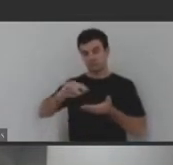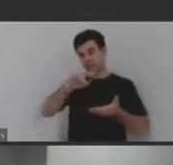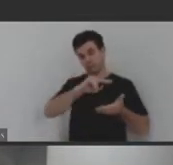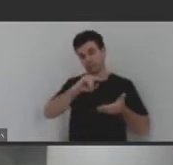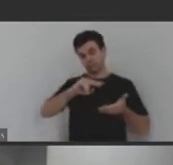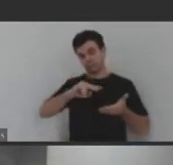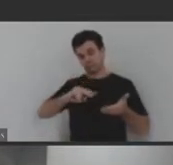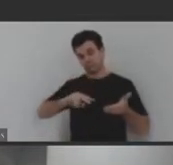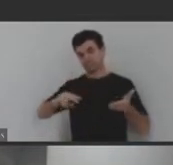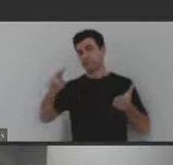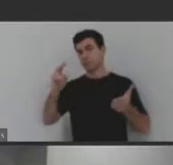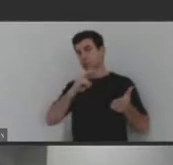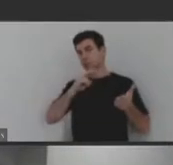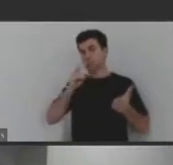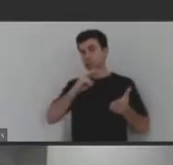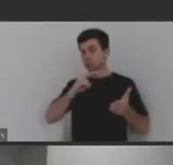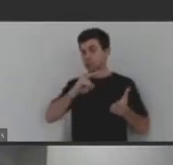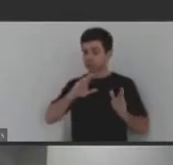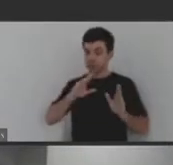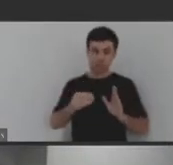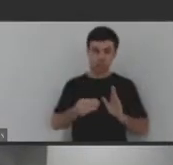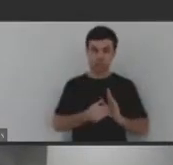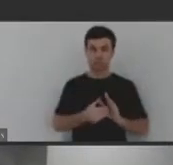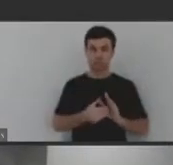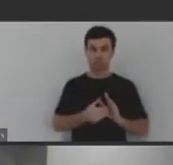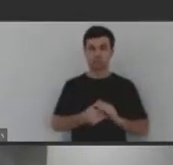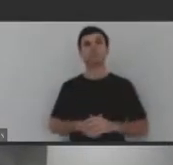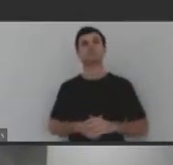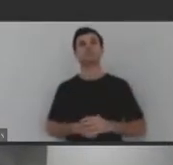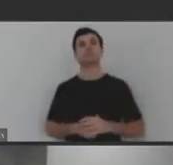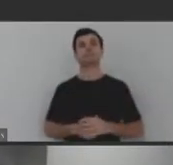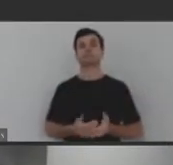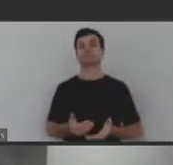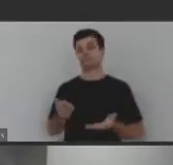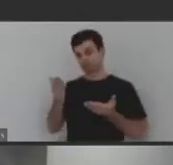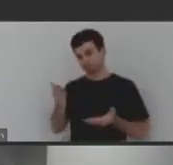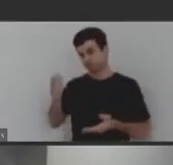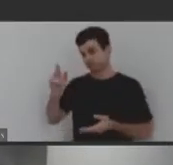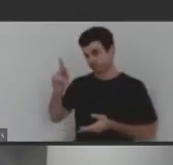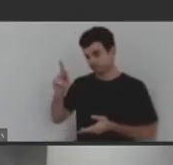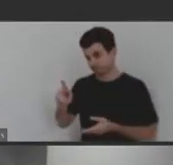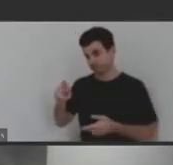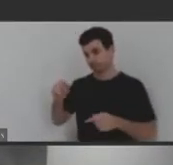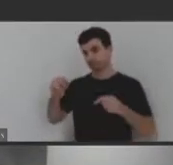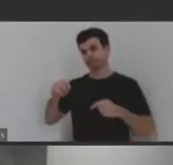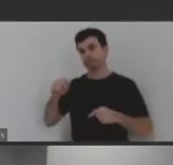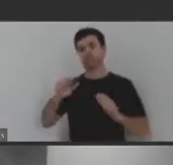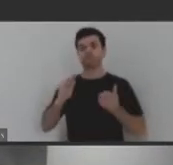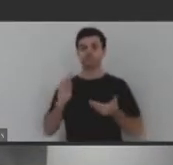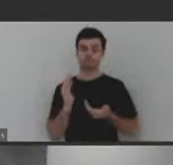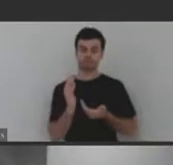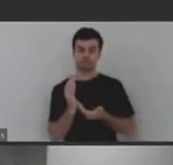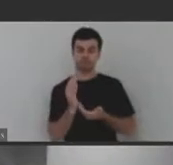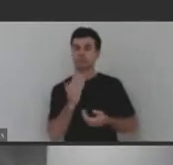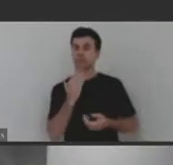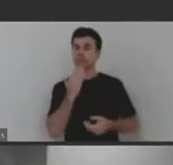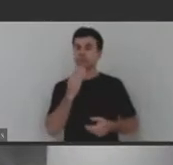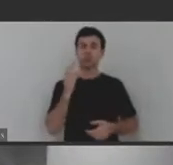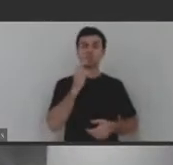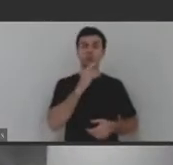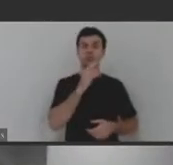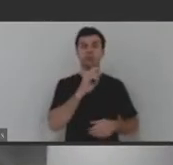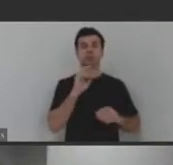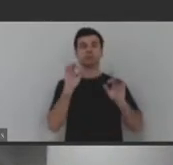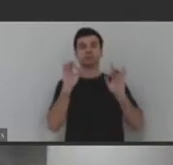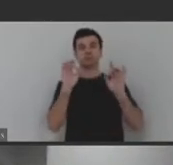de urgência na íntegra. Excelentíssimo senhor presidente da Câmara Municipal de Sumaré, pedido de urgência especial. Nos termos